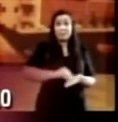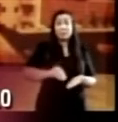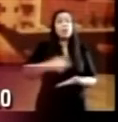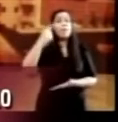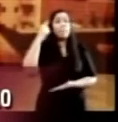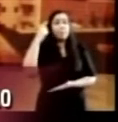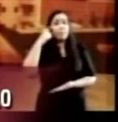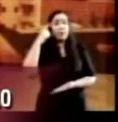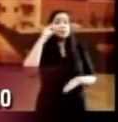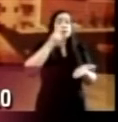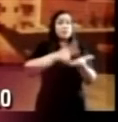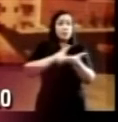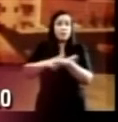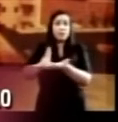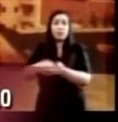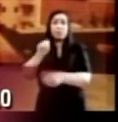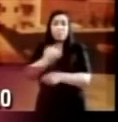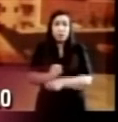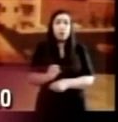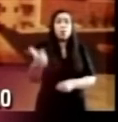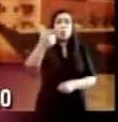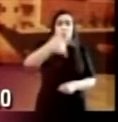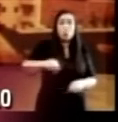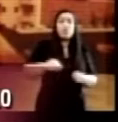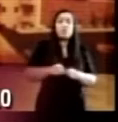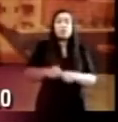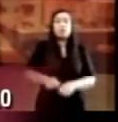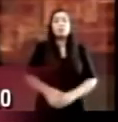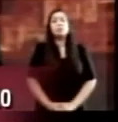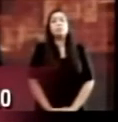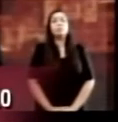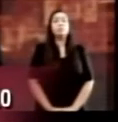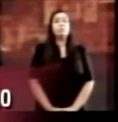pensa em desmontar esses leitos ou reutilizá-los?